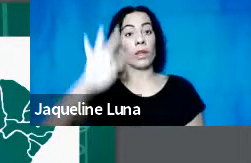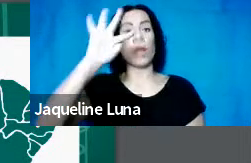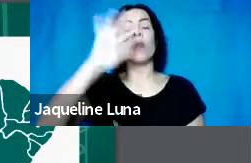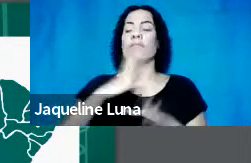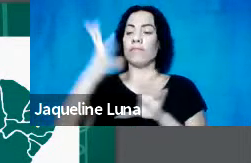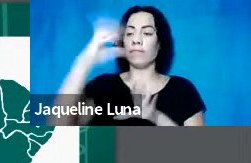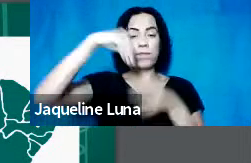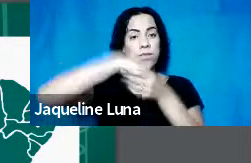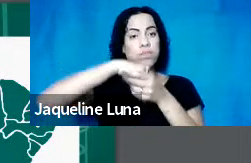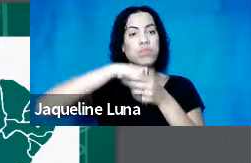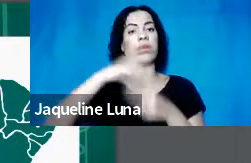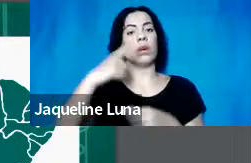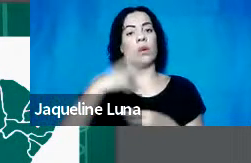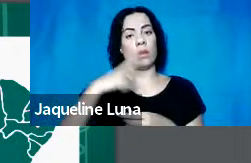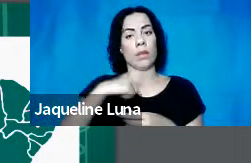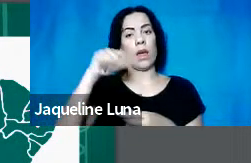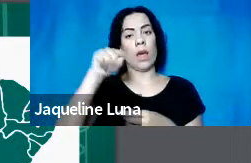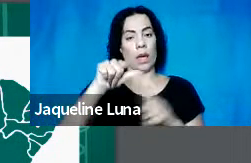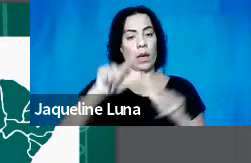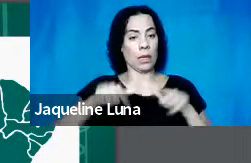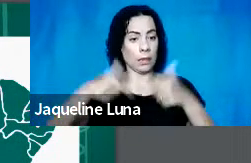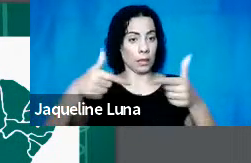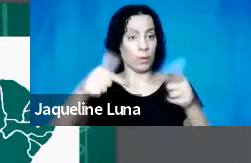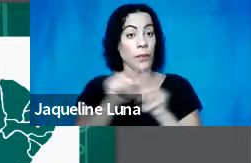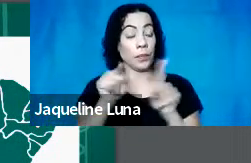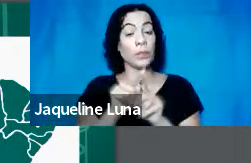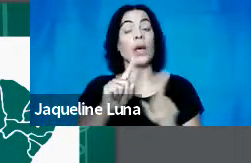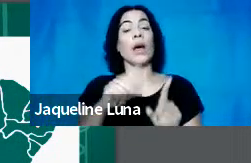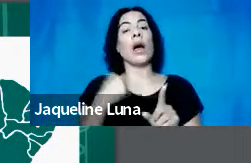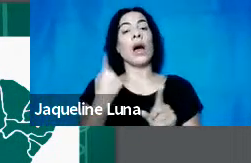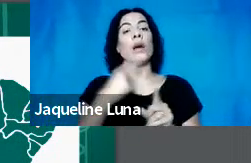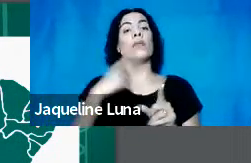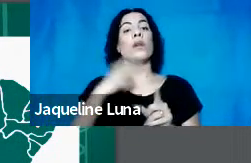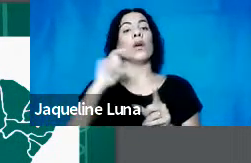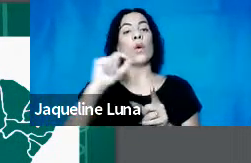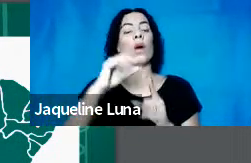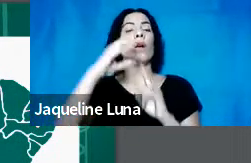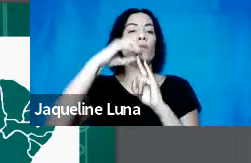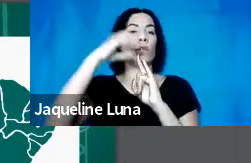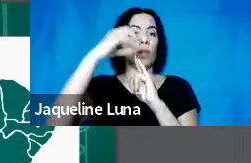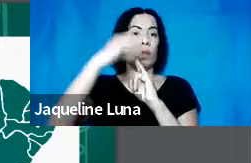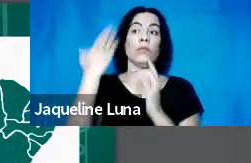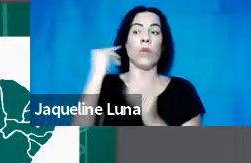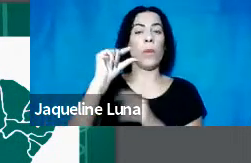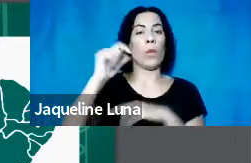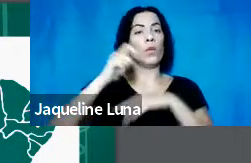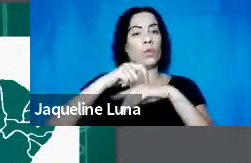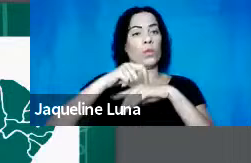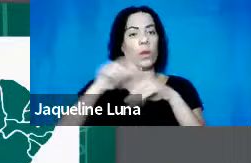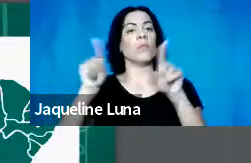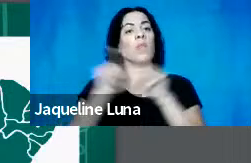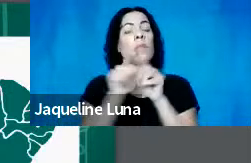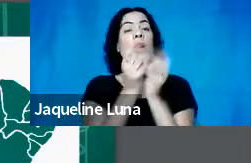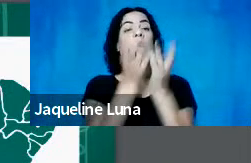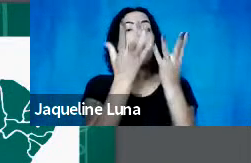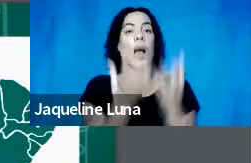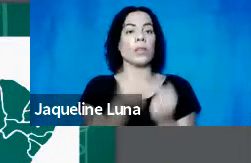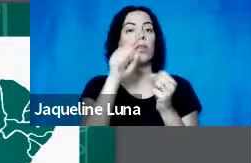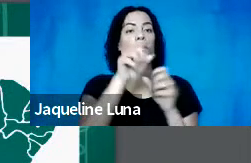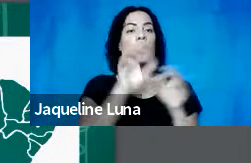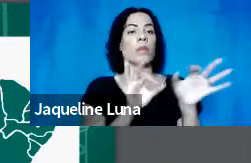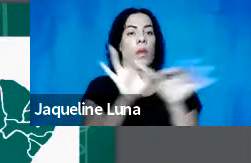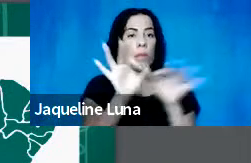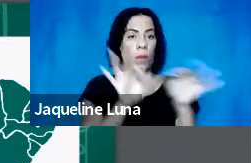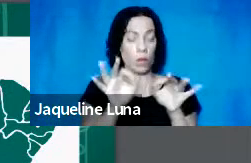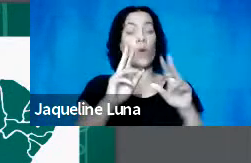dentro da iniciativa. E a gente conta com a Fundação Oswaldo Cruz, que recentemente também abraçou o projeto, e com